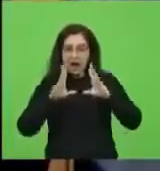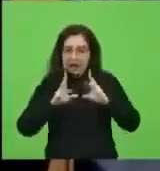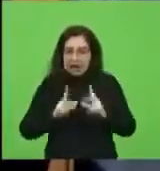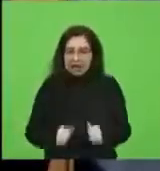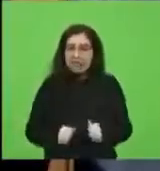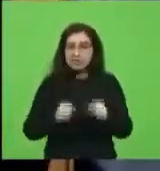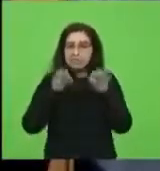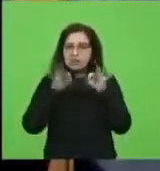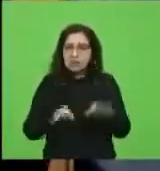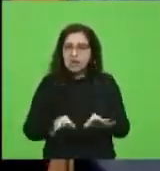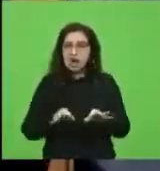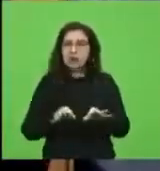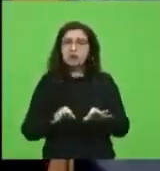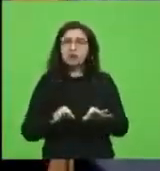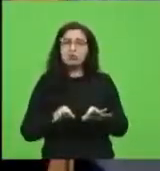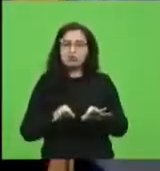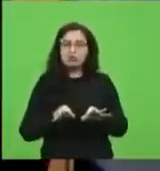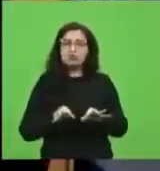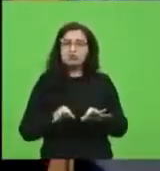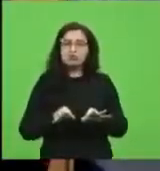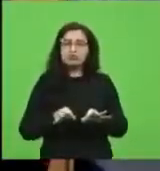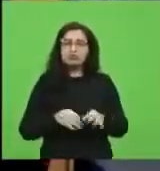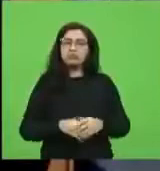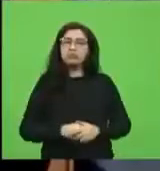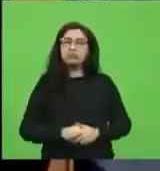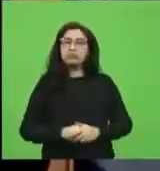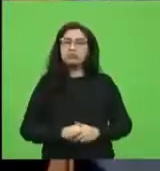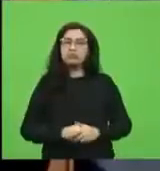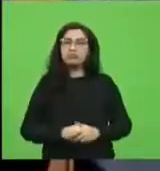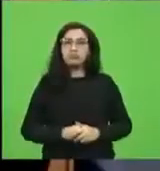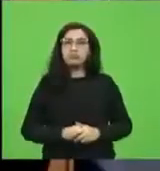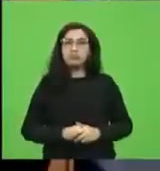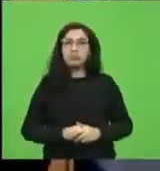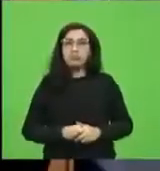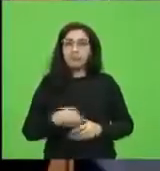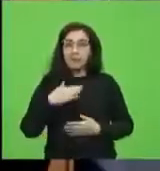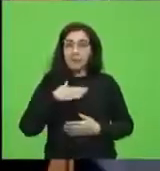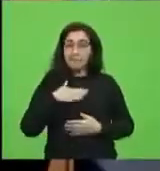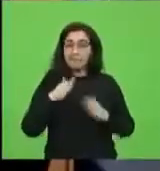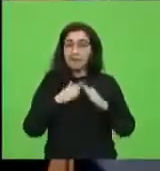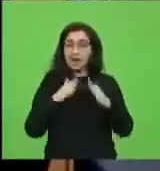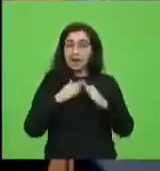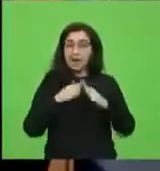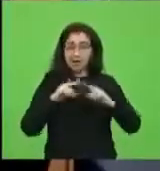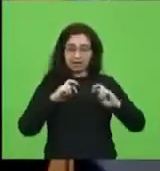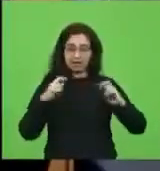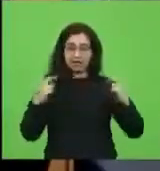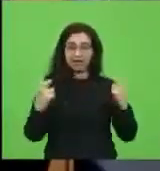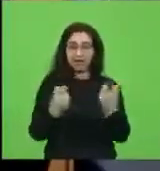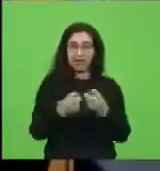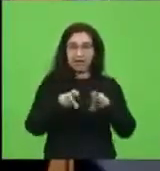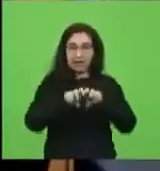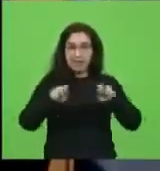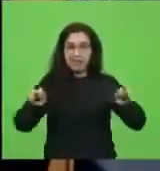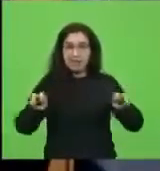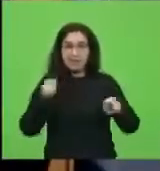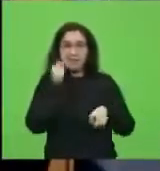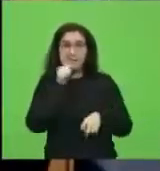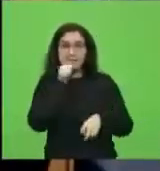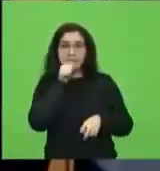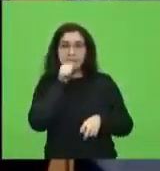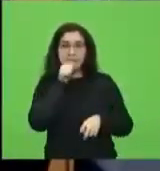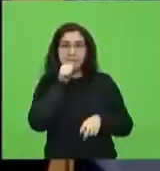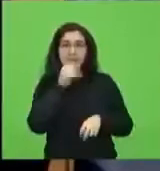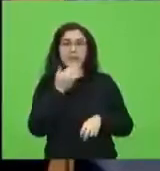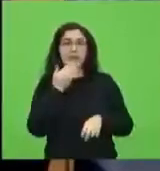limpo, era bem cuidado, as roupas organizadas. Na minha casa, a gente sentava em volta da mesa, minha mãe exigia, conversava,